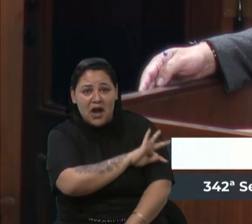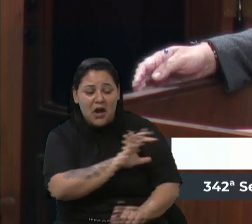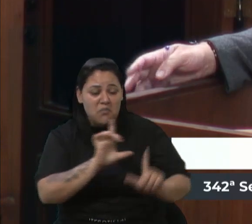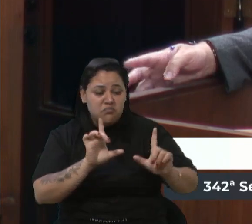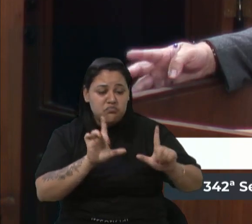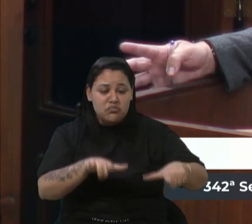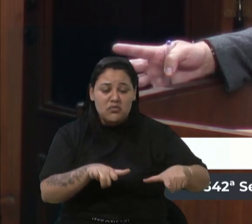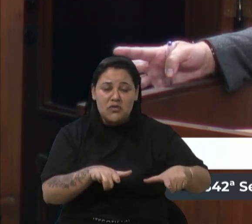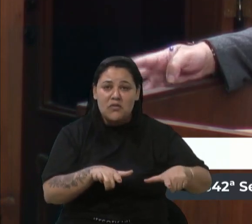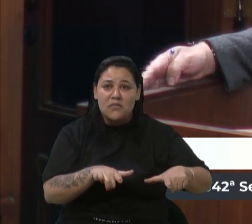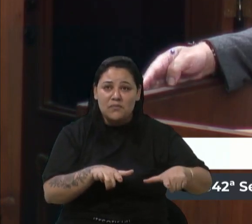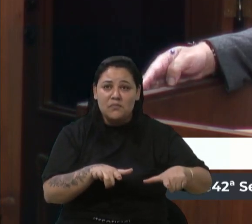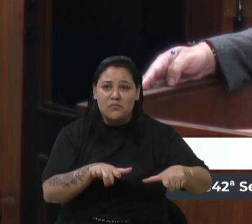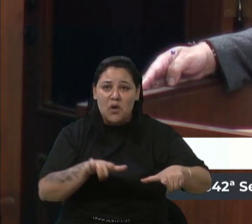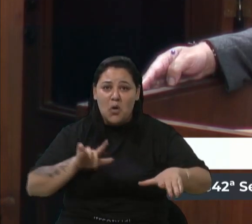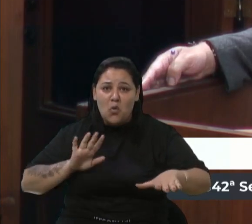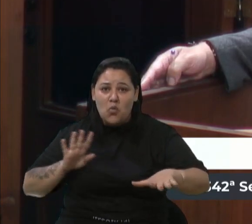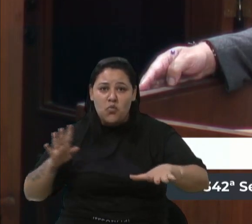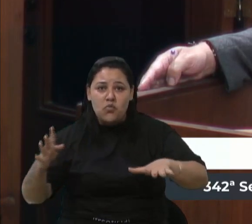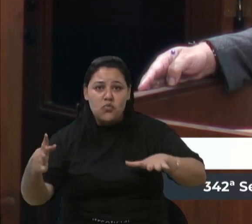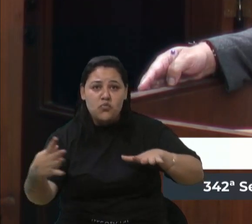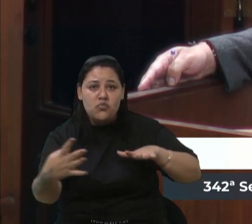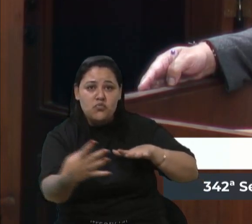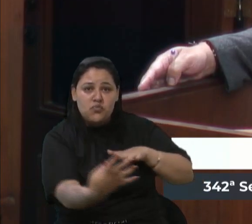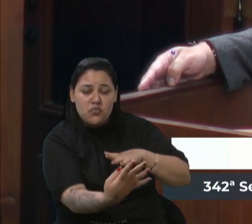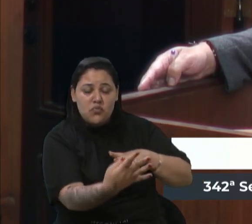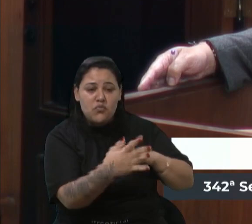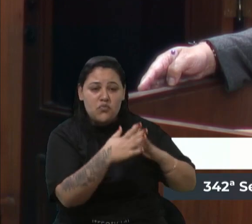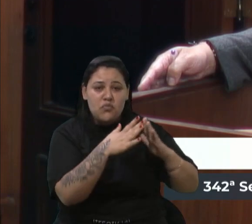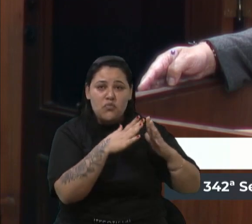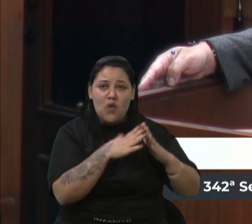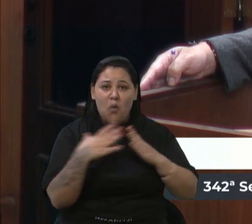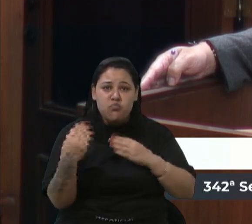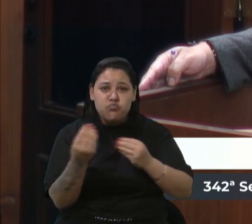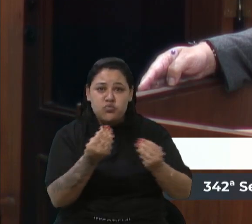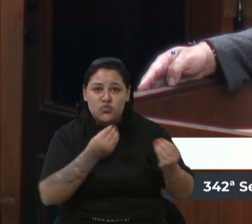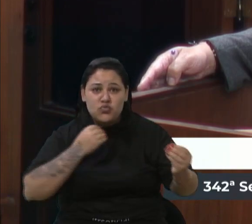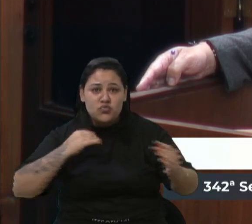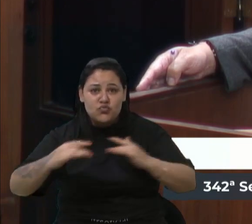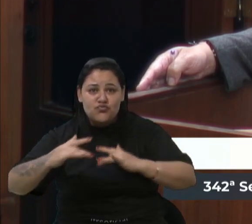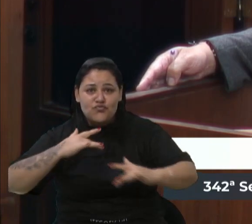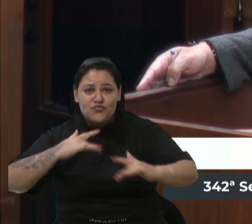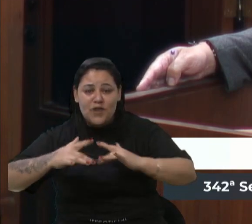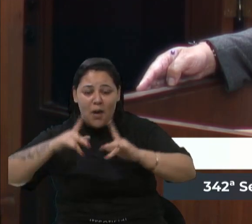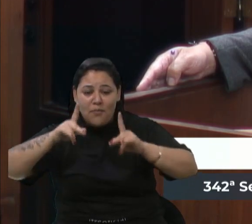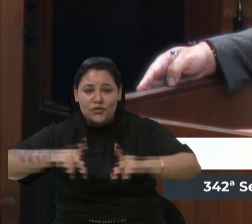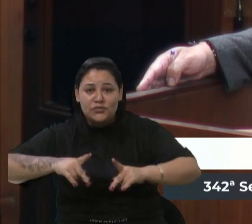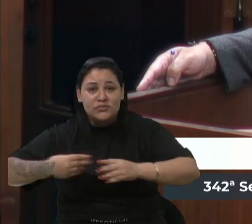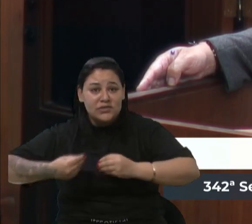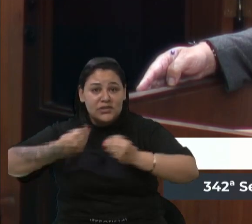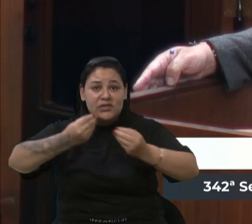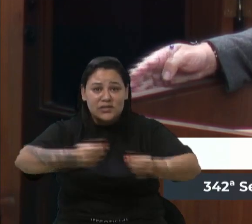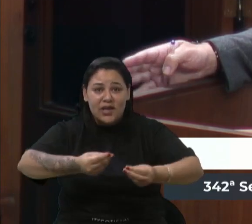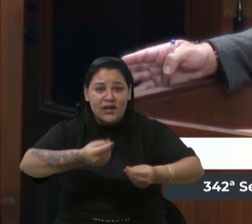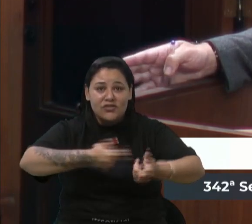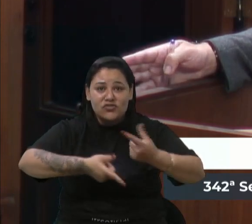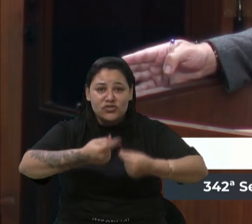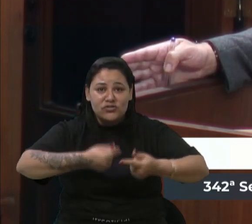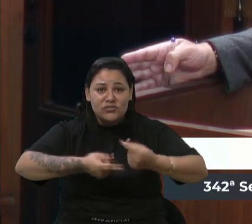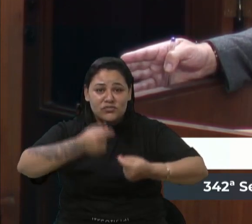local, ao redor dessa casa, é um local muito movimentado no bairro de Lourdes, que gera realmente economia.